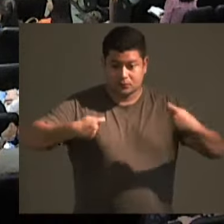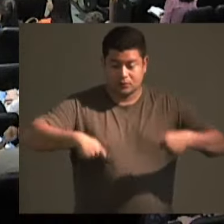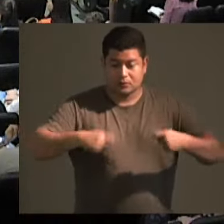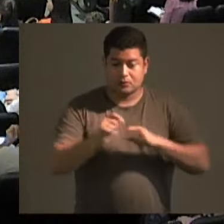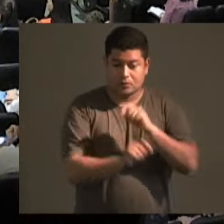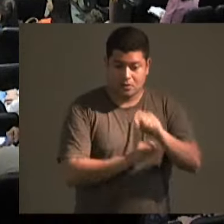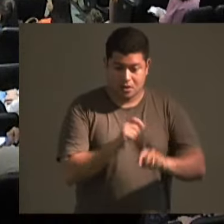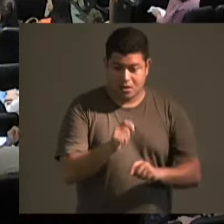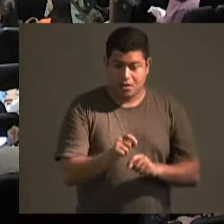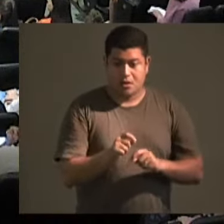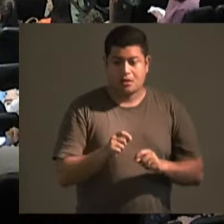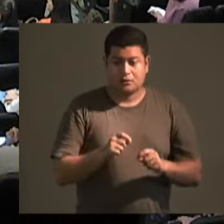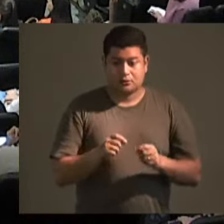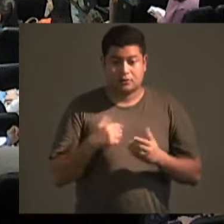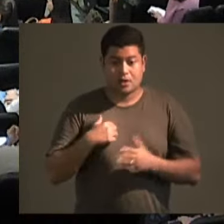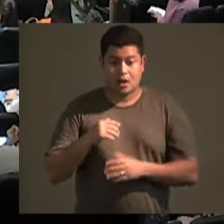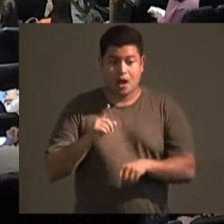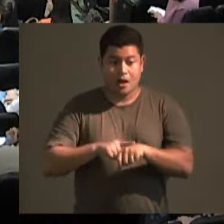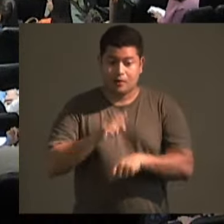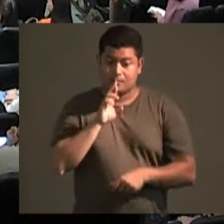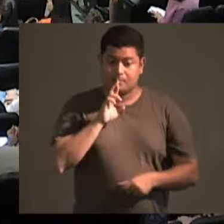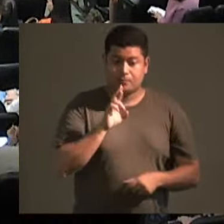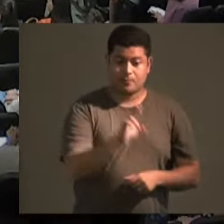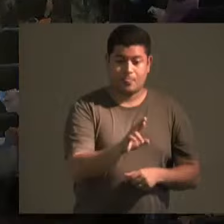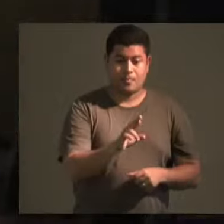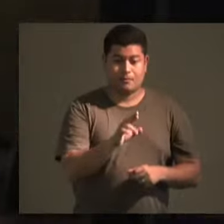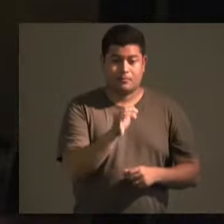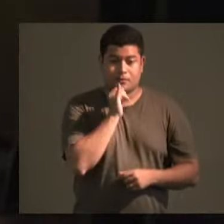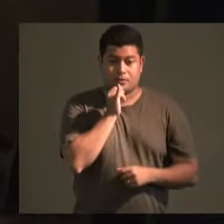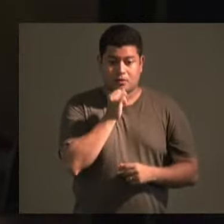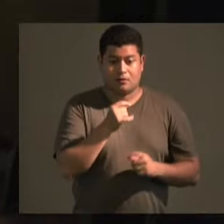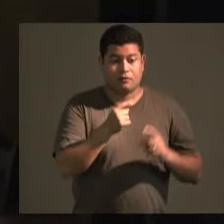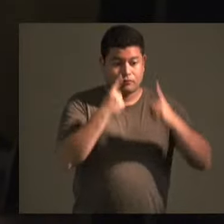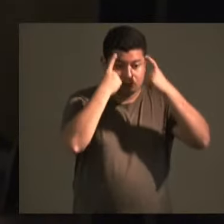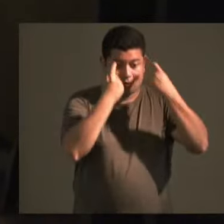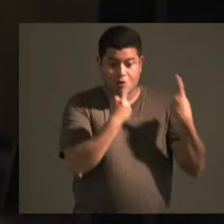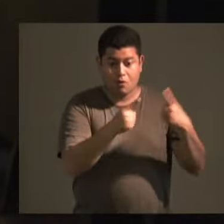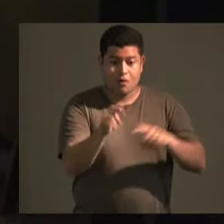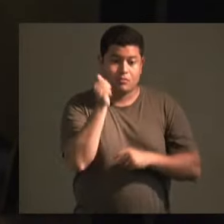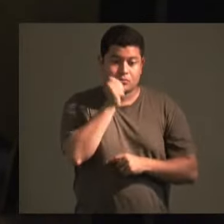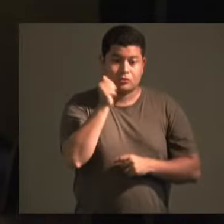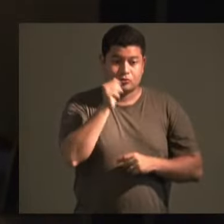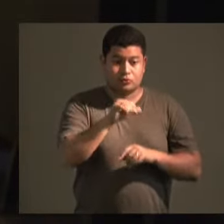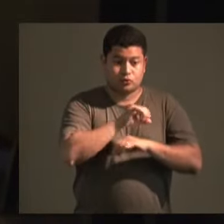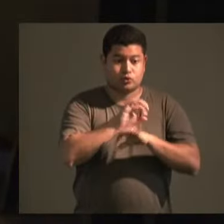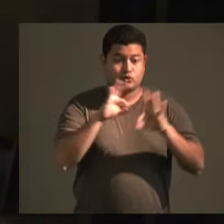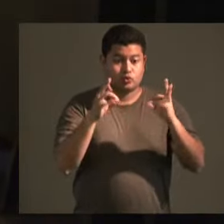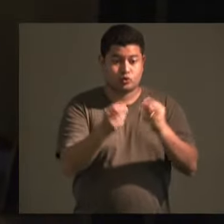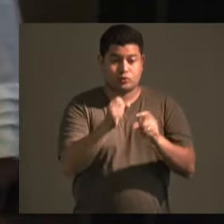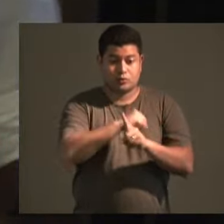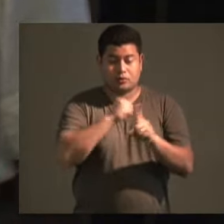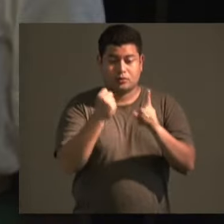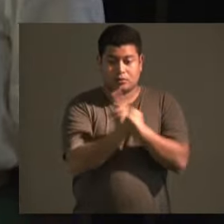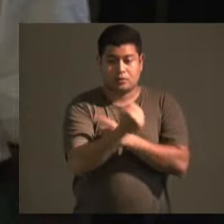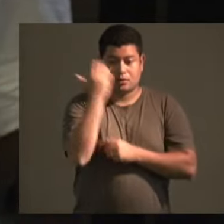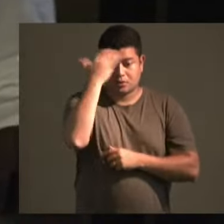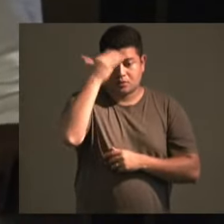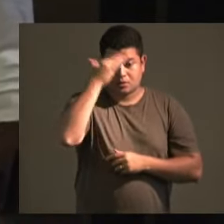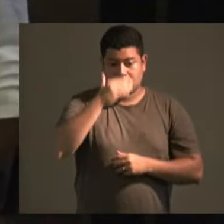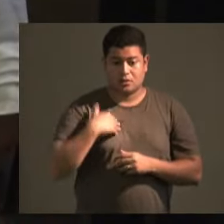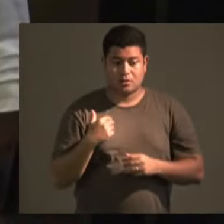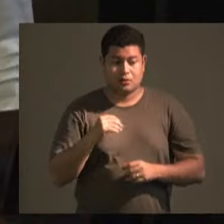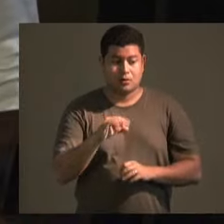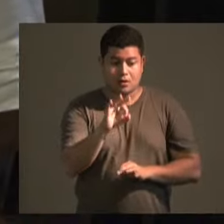essa visibilidade dos dados sobre a violência contra as mulheres para toda a sociedade, no sentido de aprimorar as